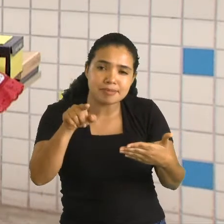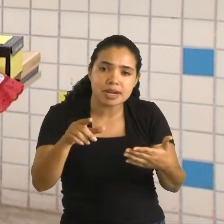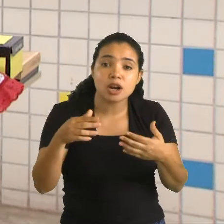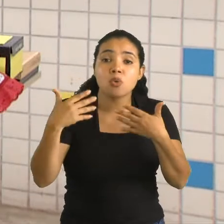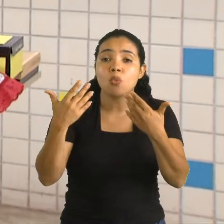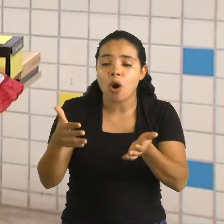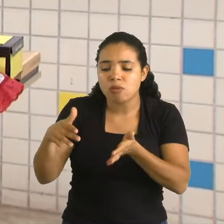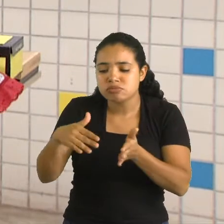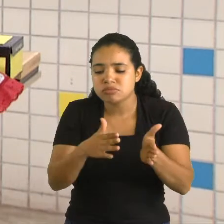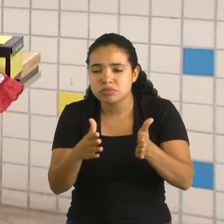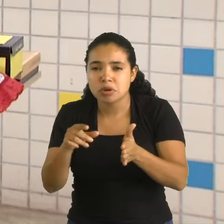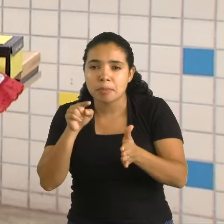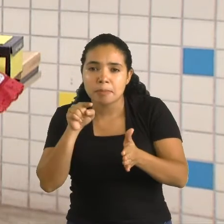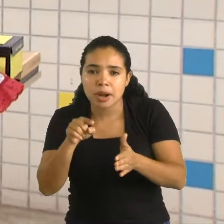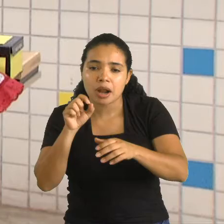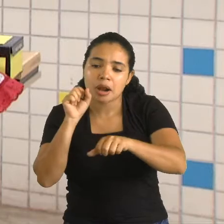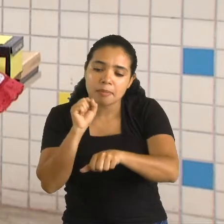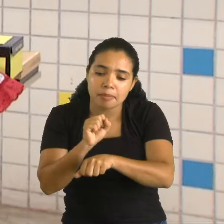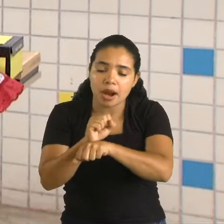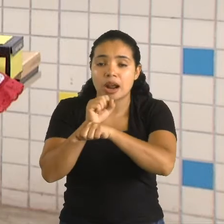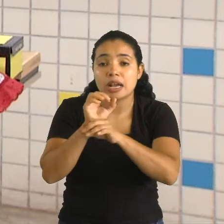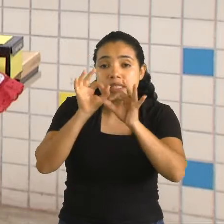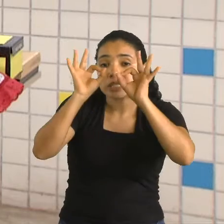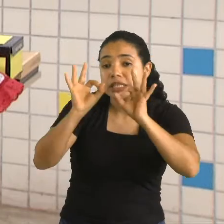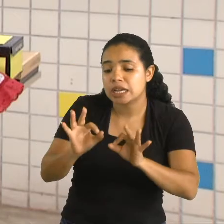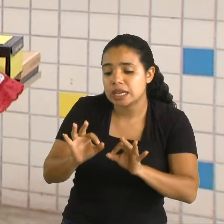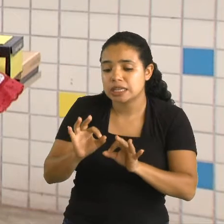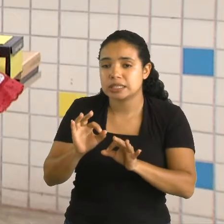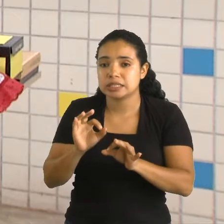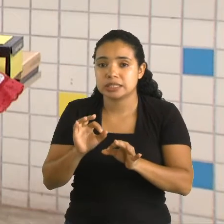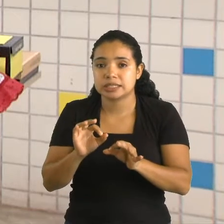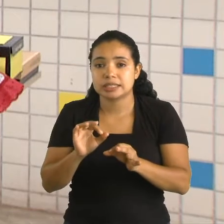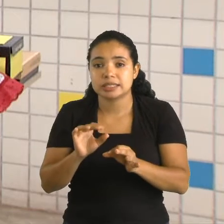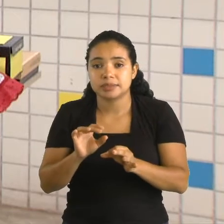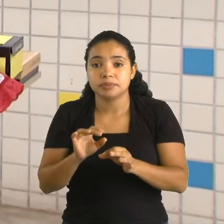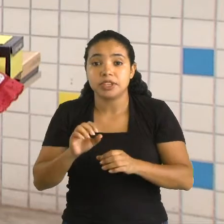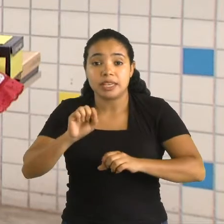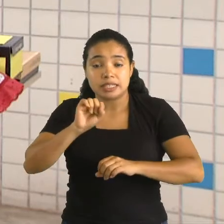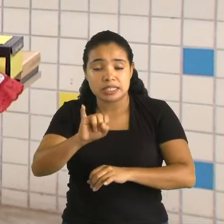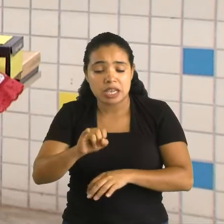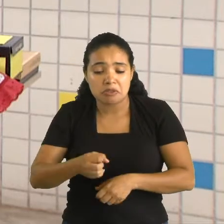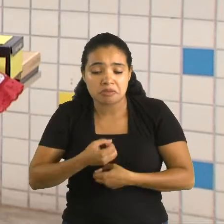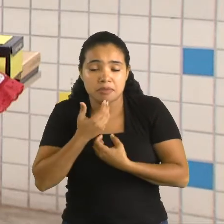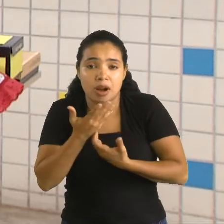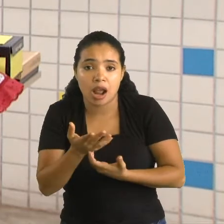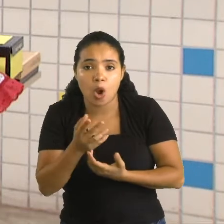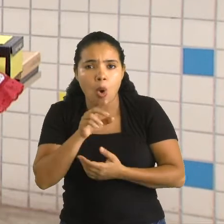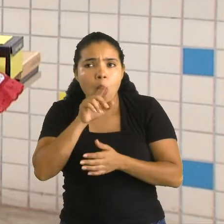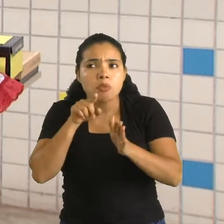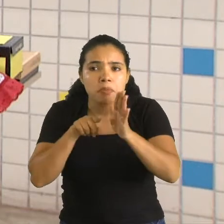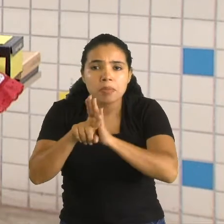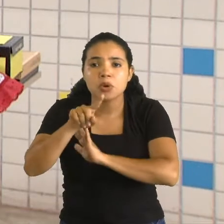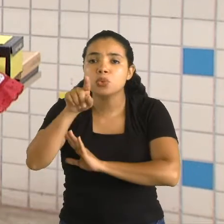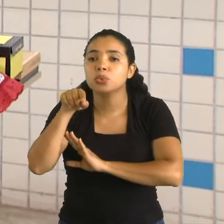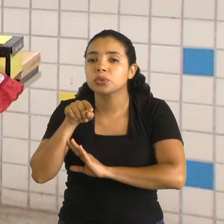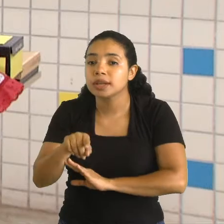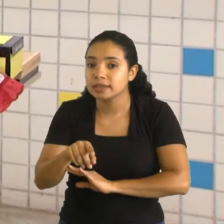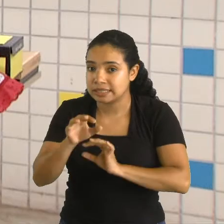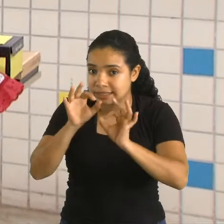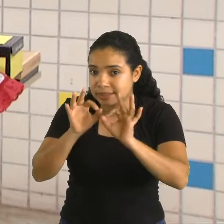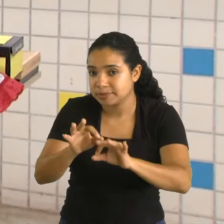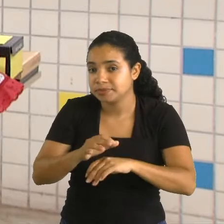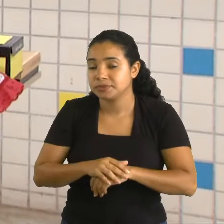é pausado, se não é, se eu vou afirmar, se eu vou negar, se eu vou declarar, se eu vou interrogar, certo? É